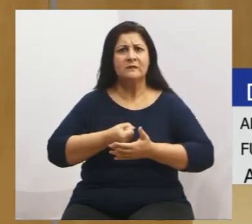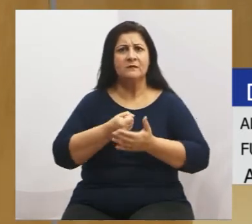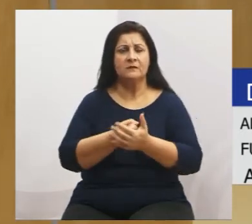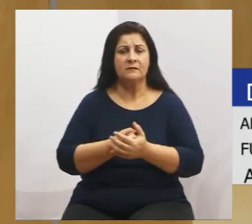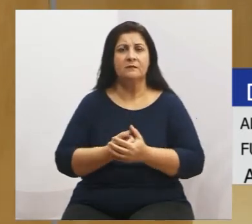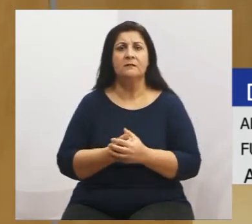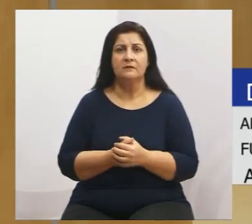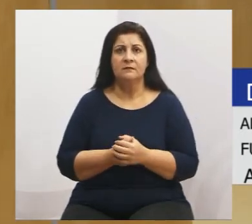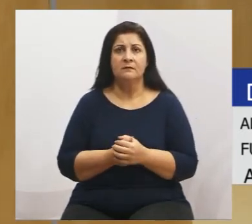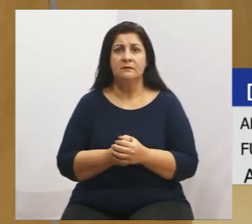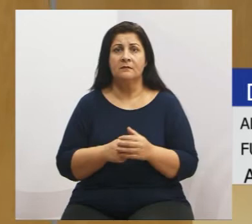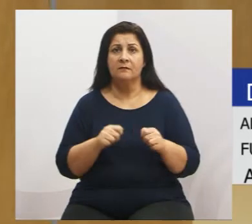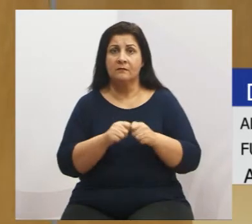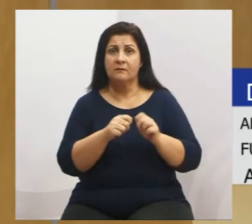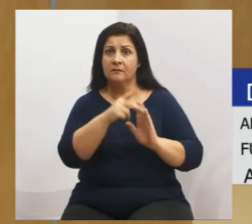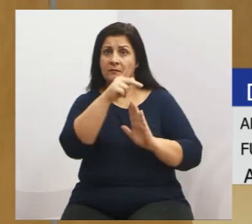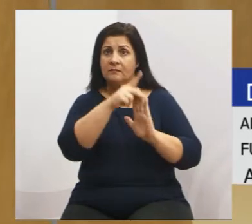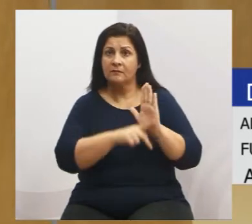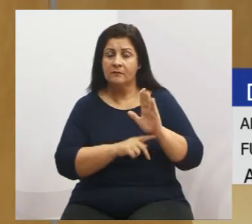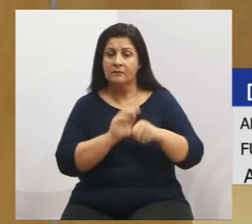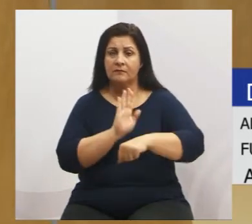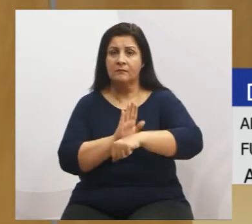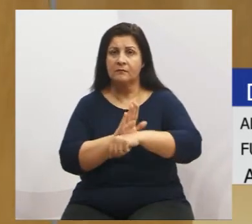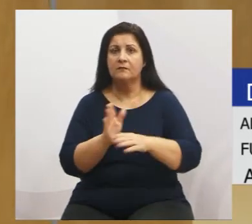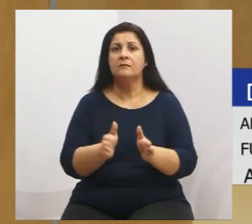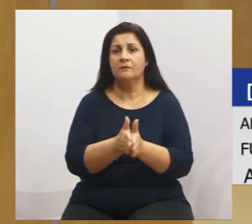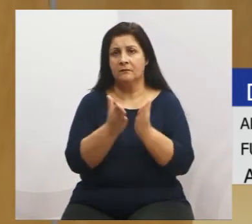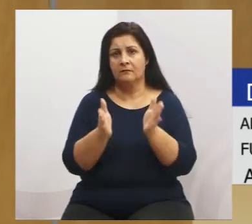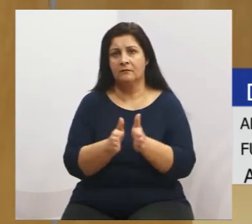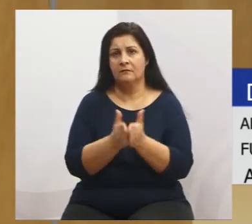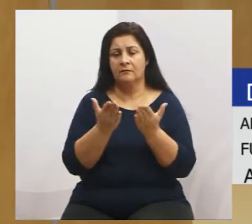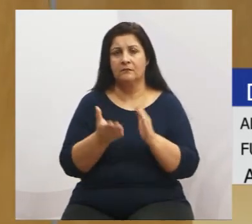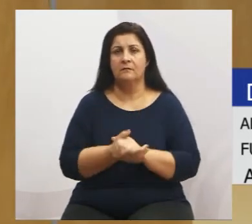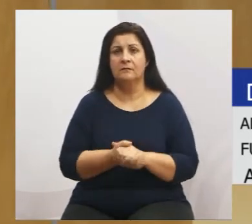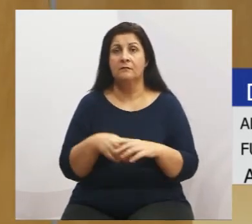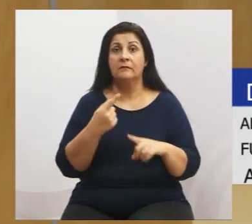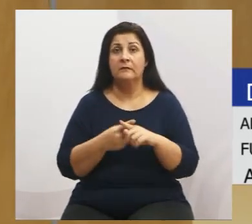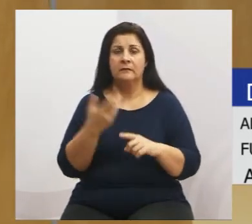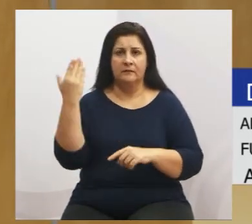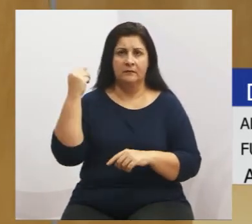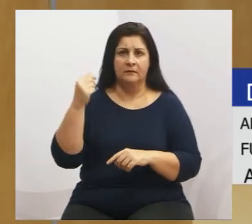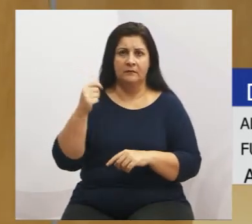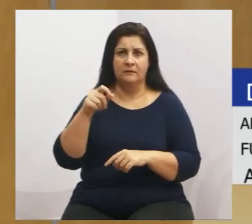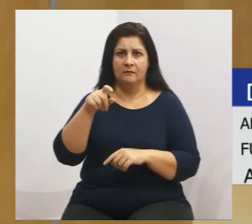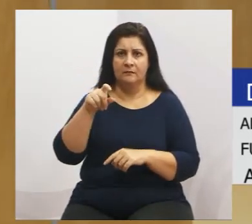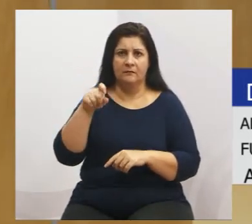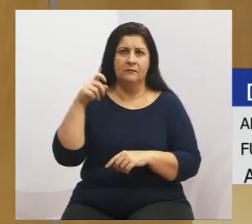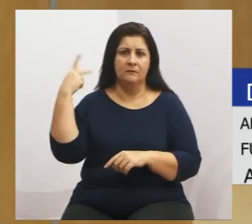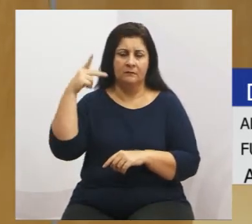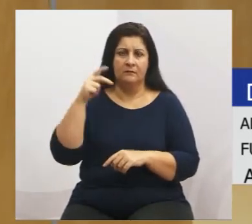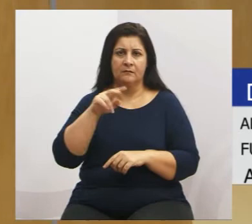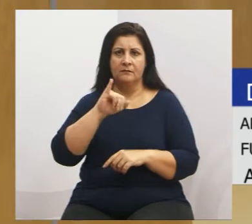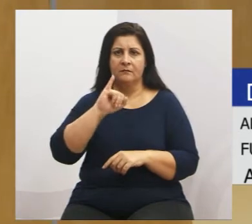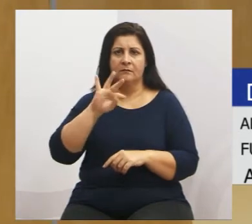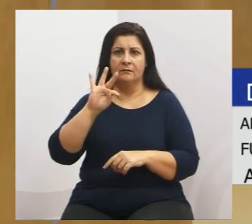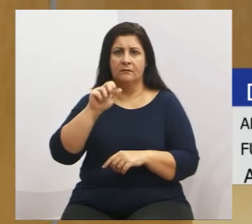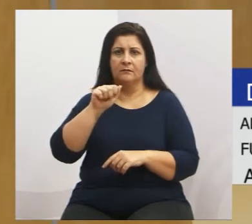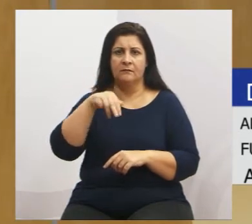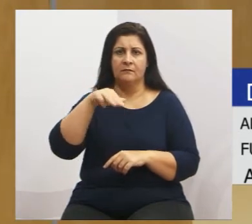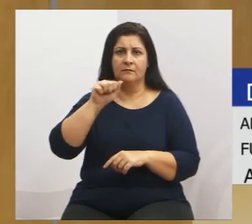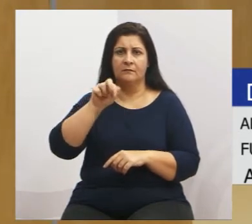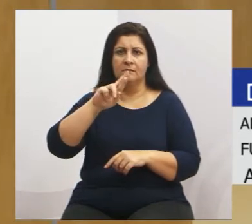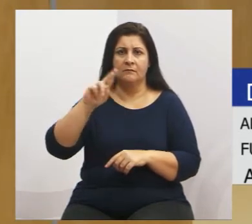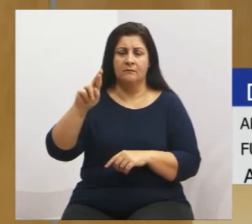cidade para fazer projetos para a população de baixa renda. Porque quando o Itamar Alves fundou Pedramar, fundou Vila